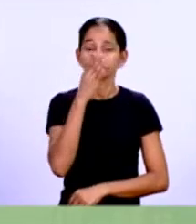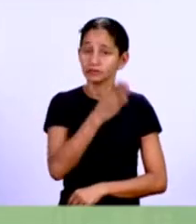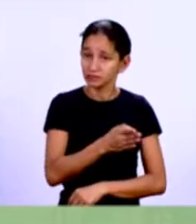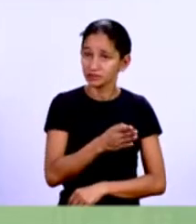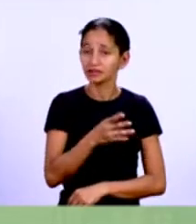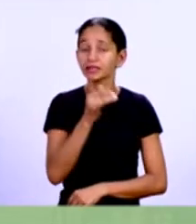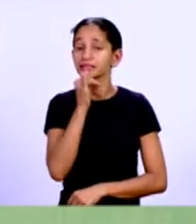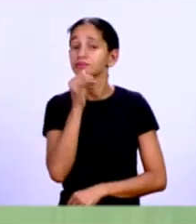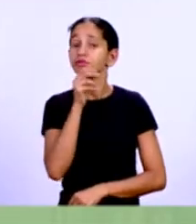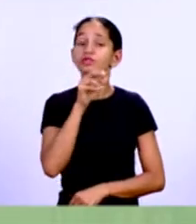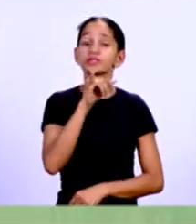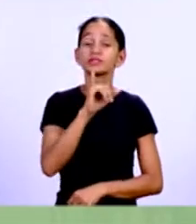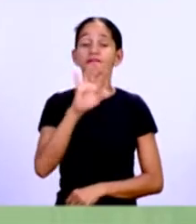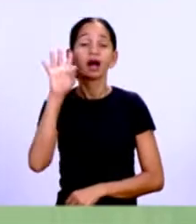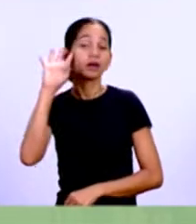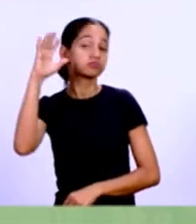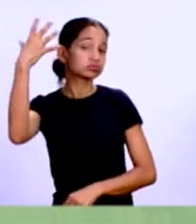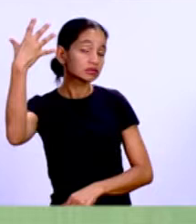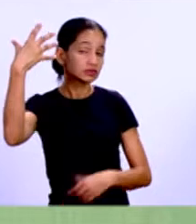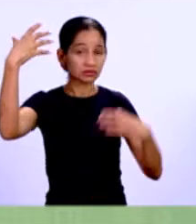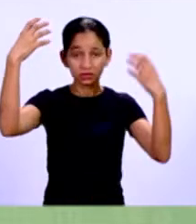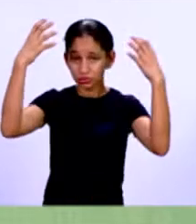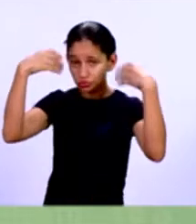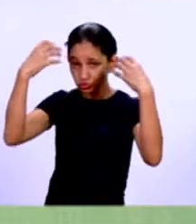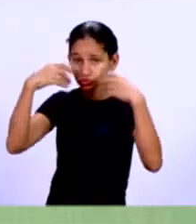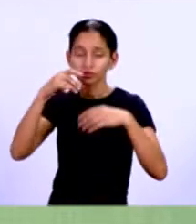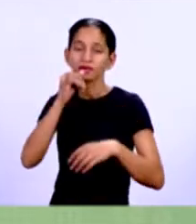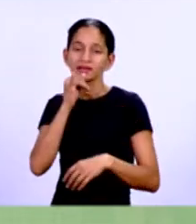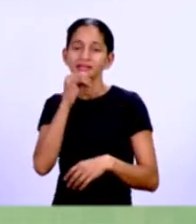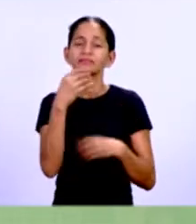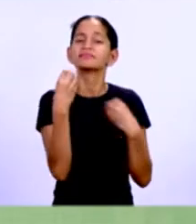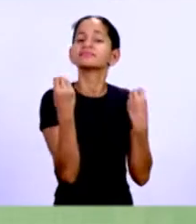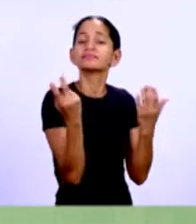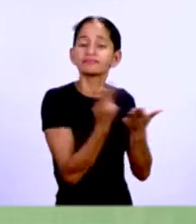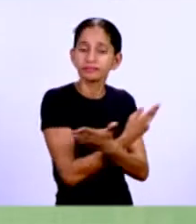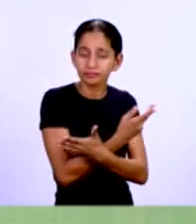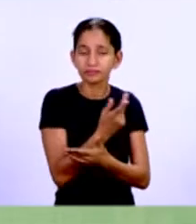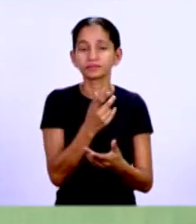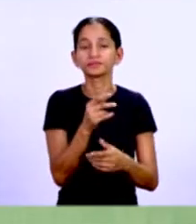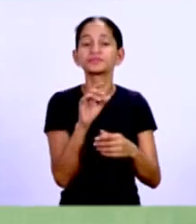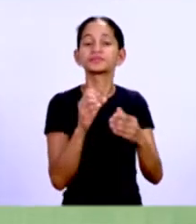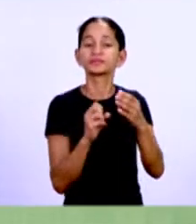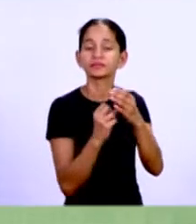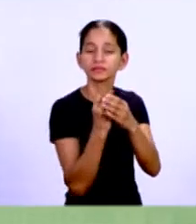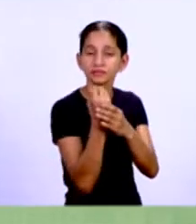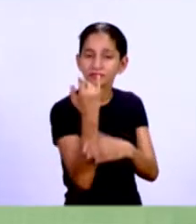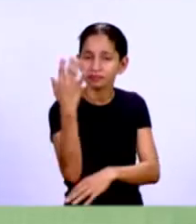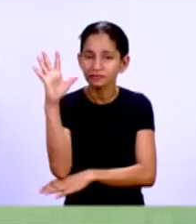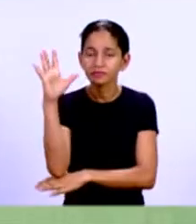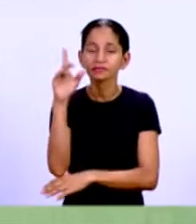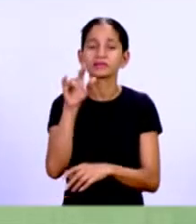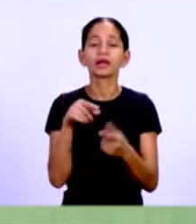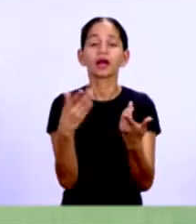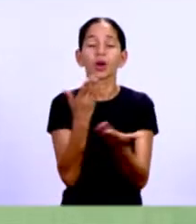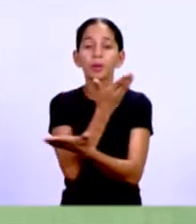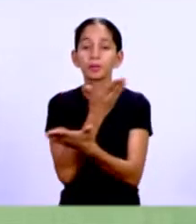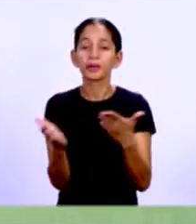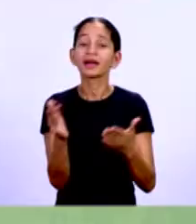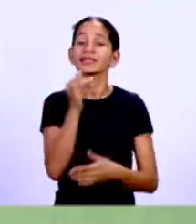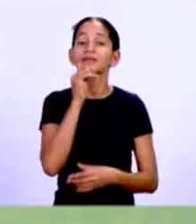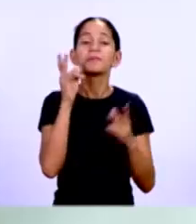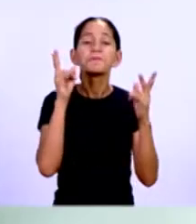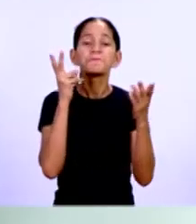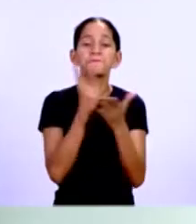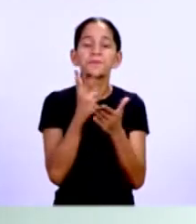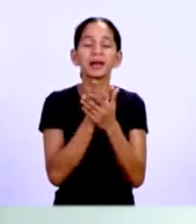chuvas fortes que possam prejudicar a plantação, o que fazer para diminuir as perdas? Outro exemplo de chuva aqui,